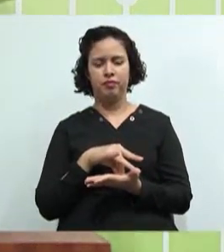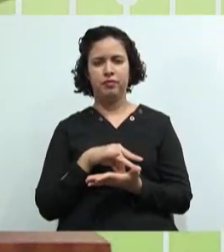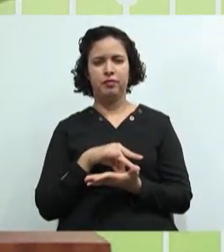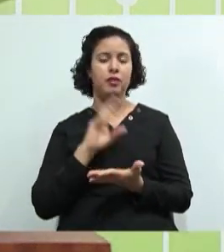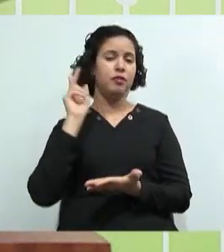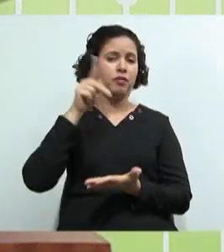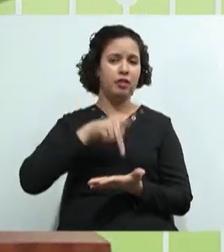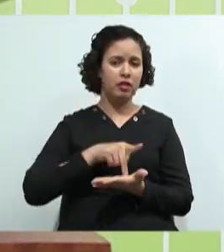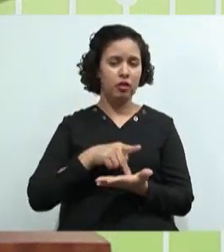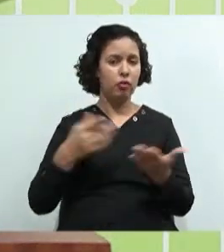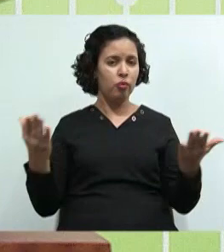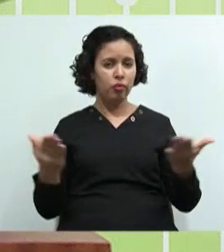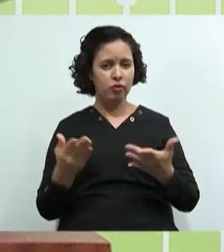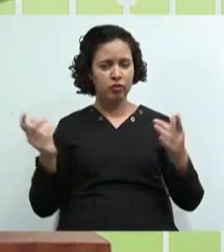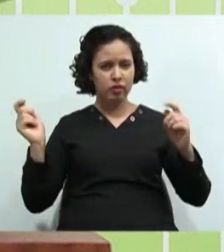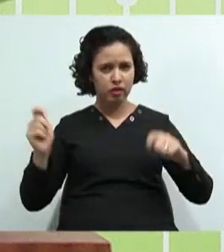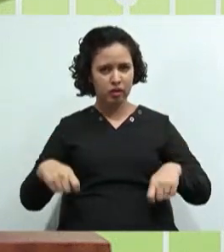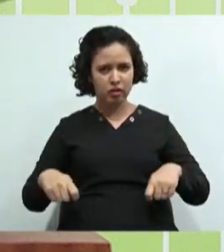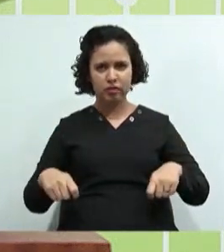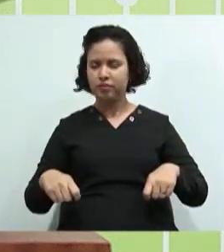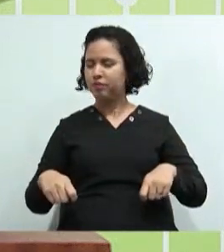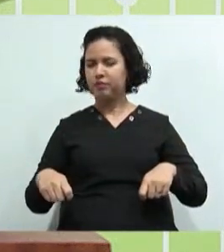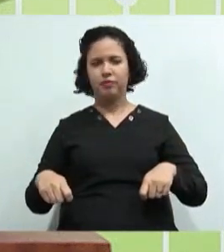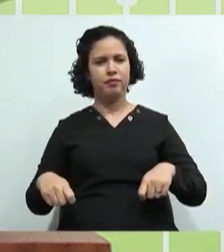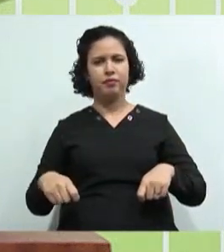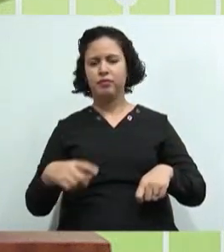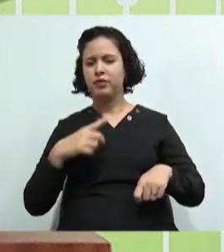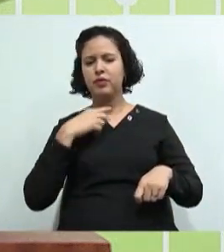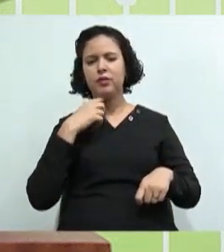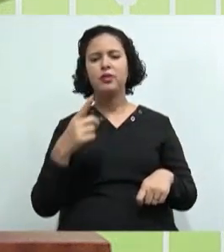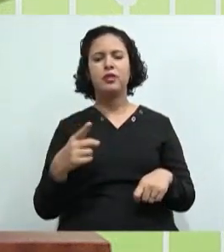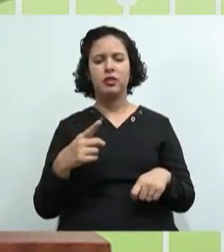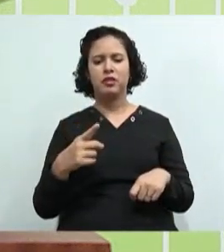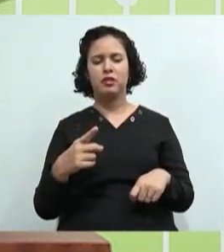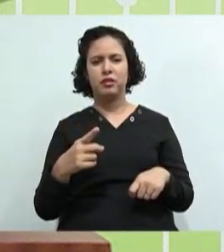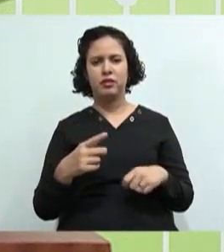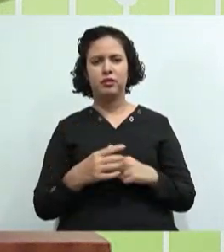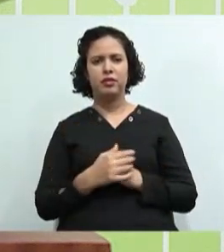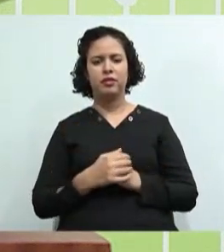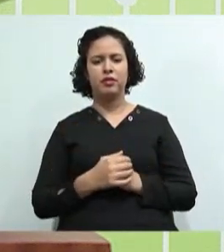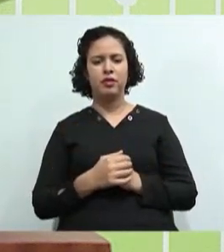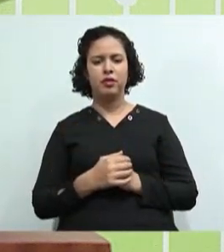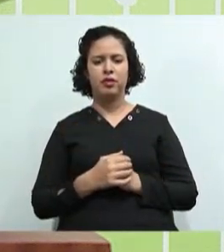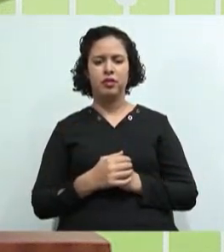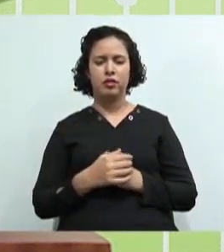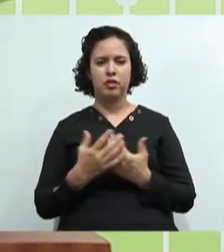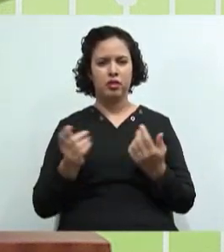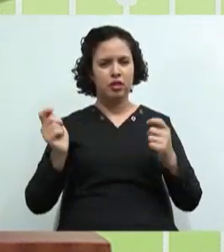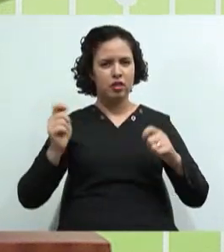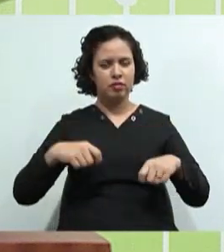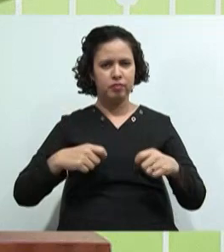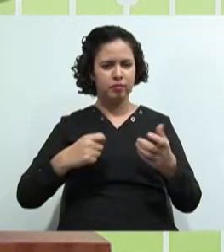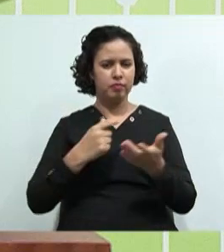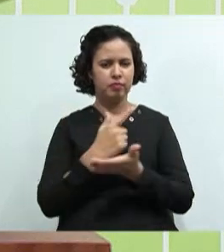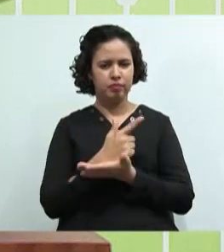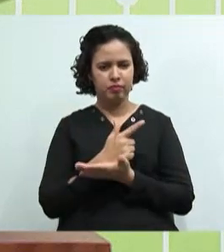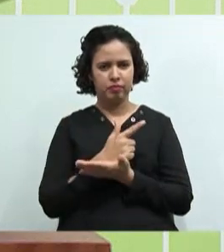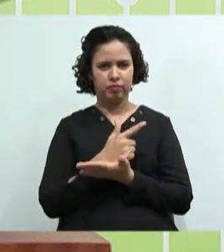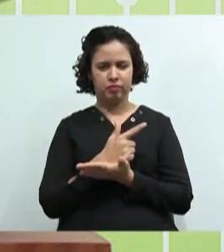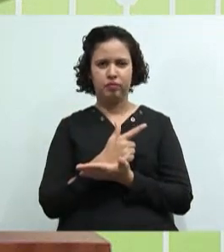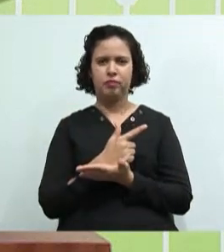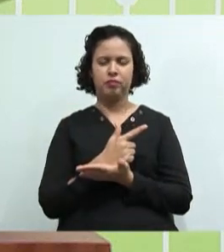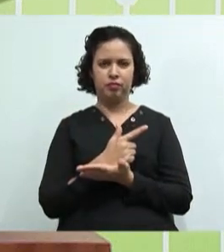minha situação atual hoje, não tenho condições. Não sei nem em quanto tempo eu um dia terei essas condições de comprar uma